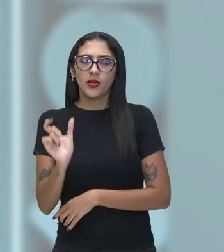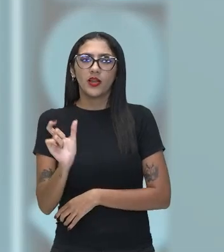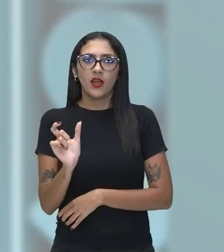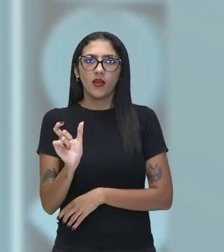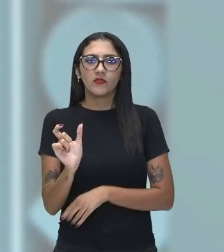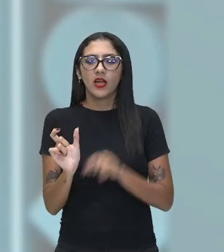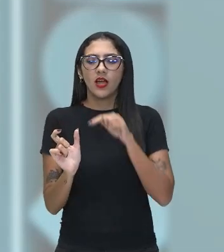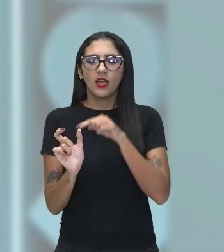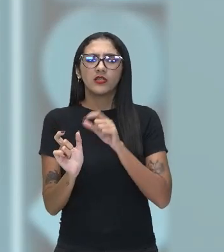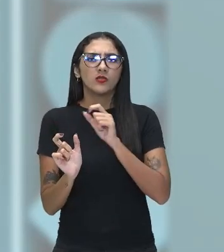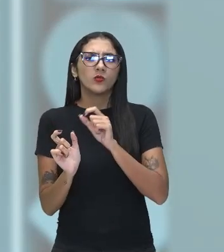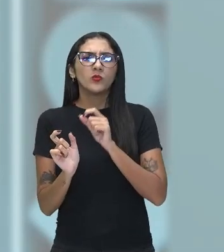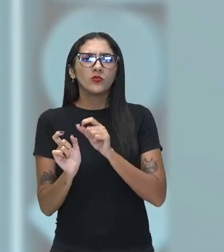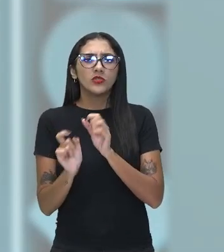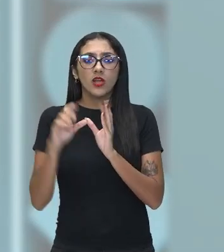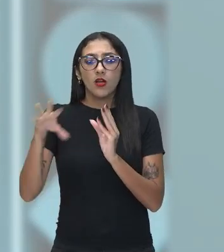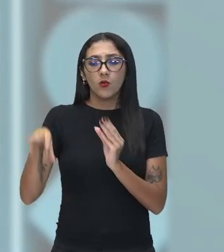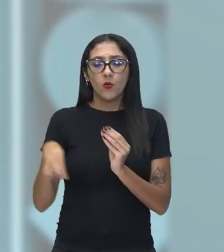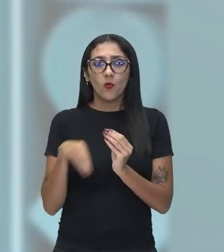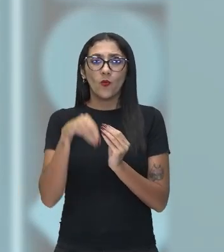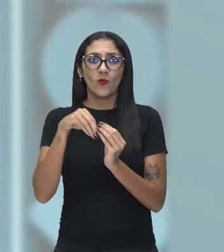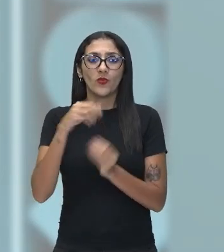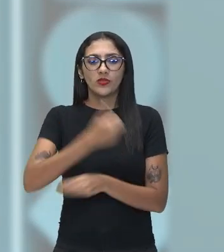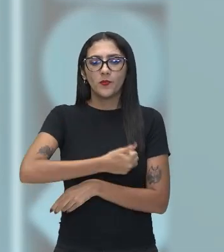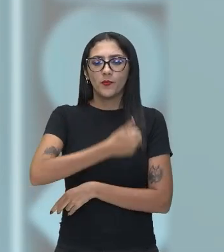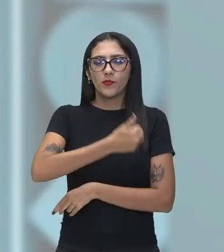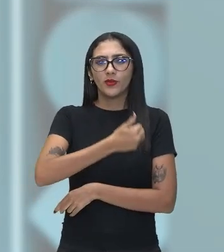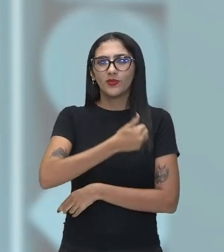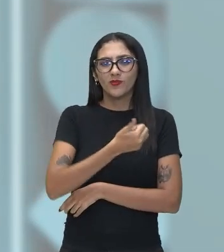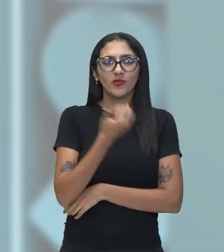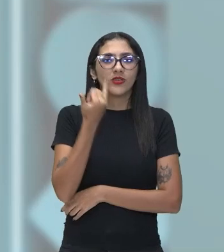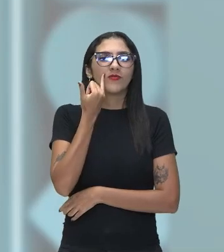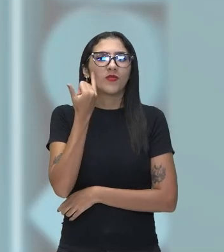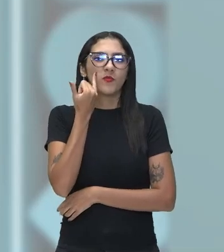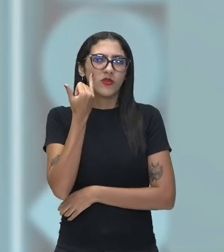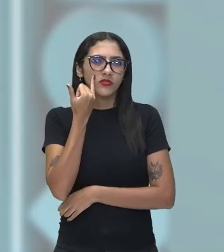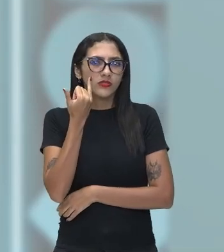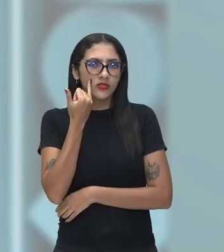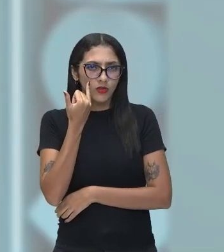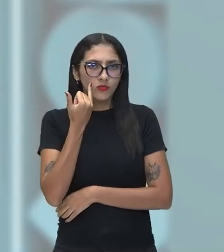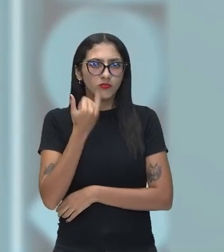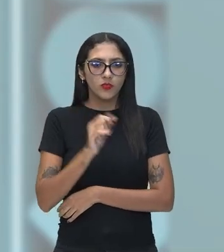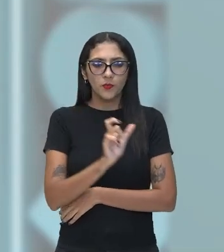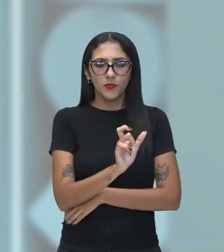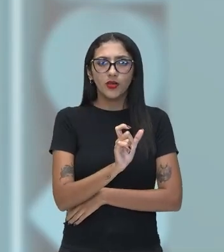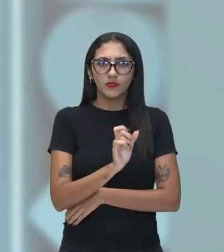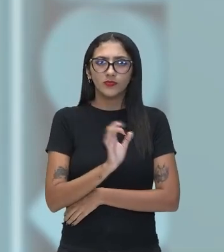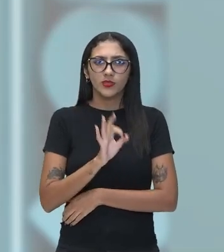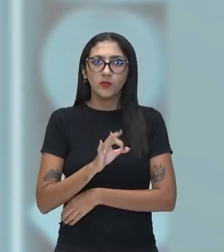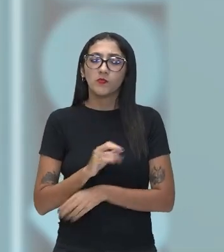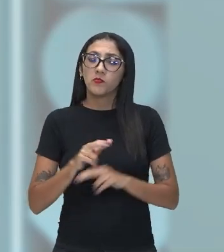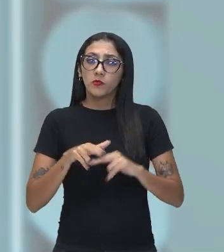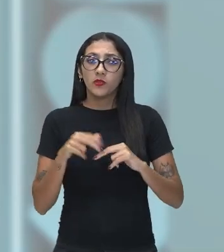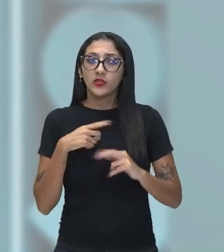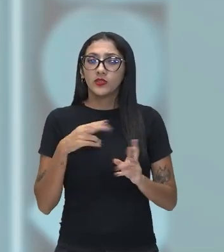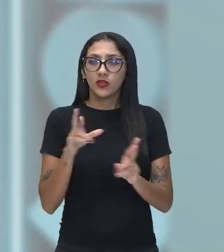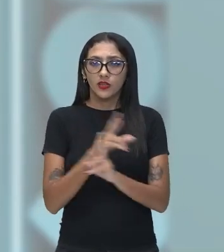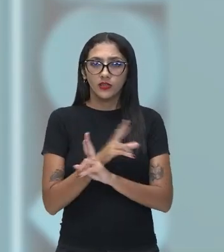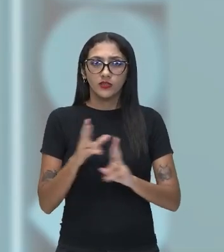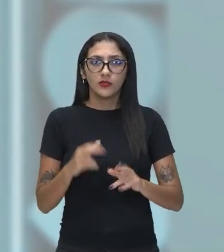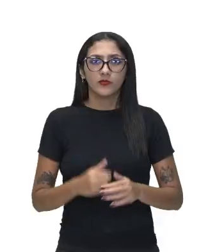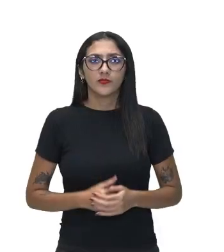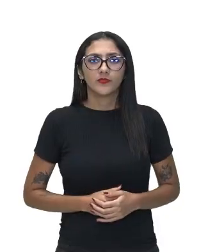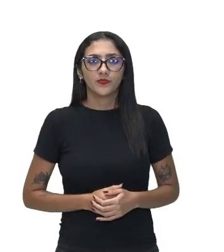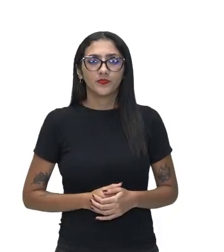ele completa a informação, ele complementa a informação do termo regente. Então, colocando aí para vocês